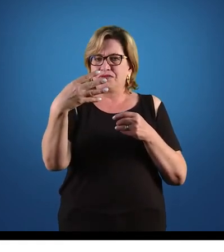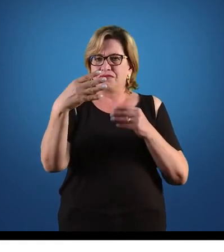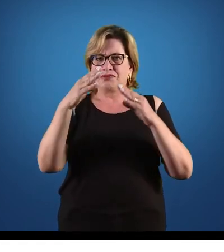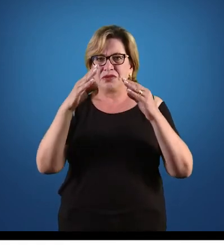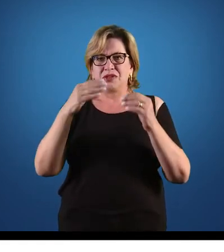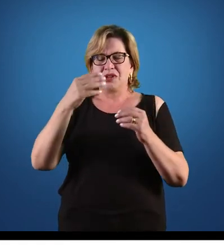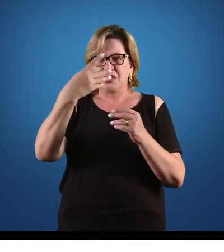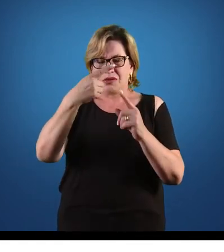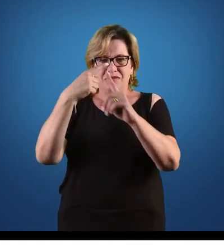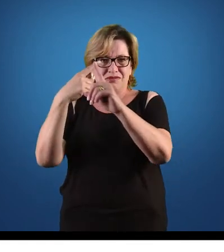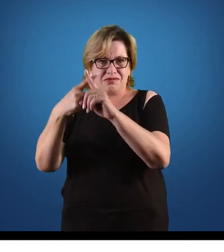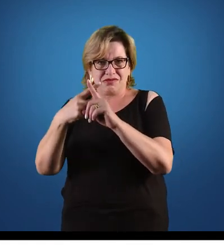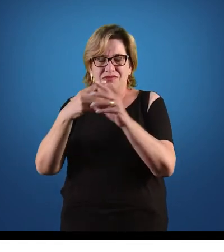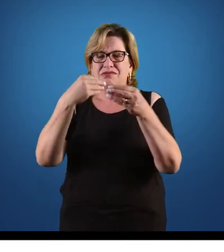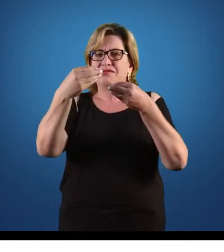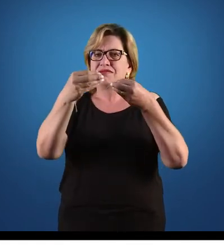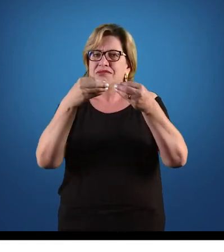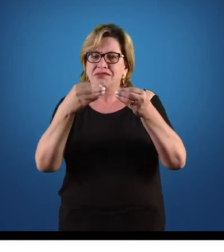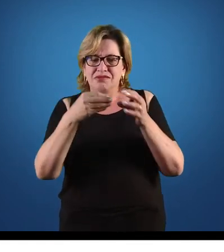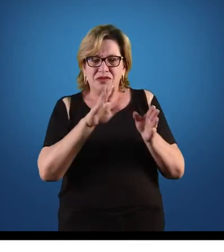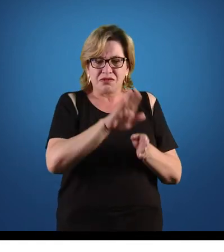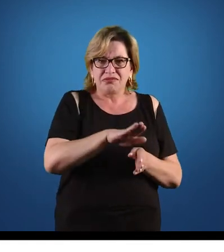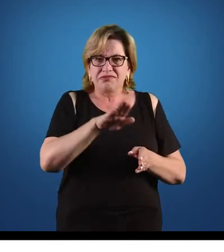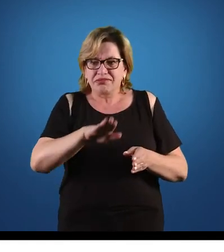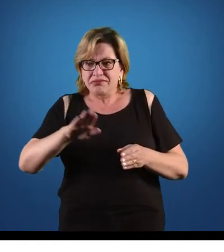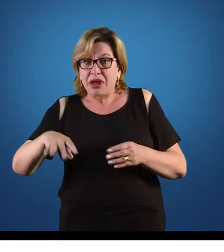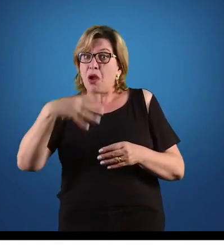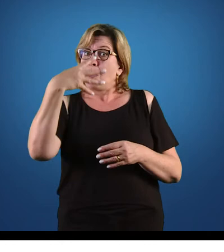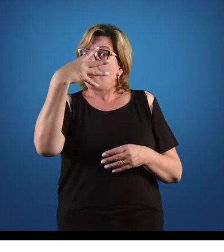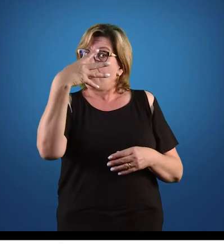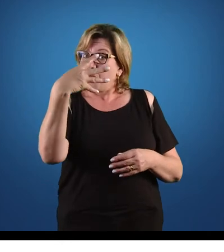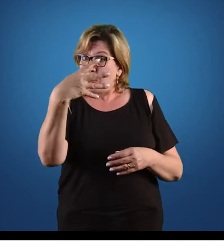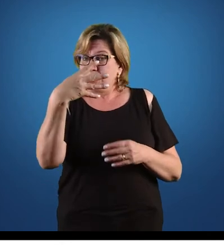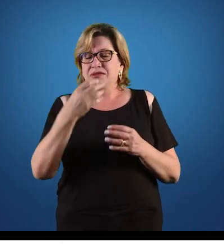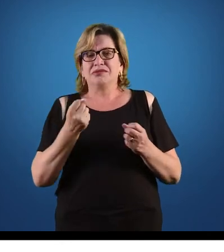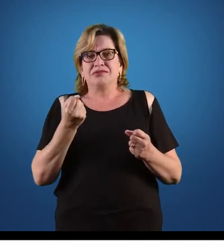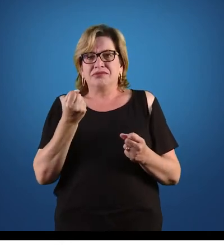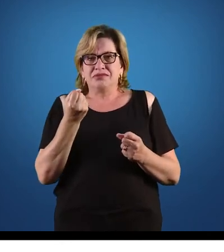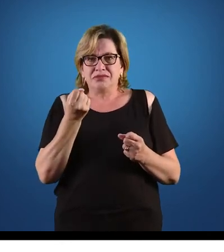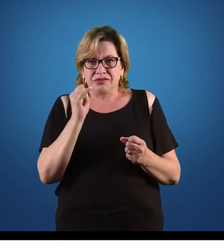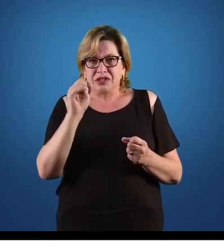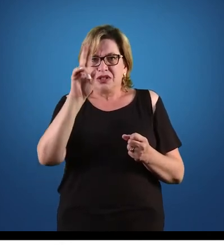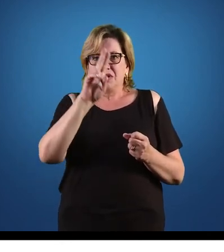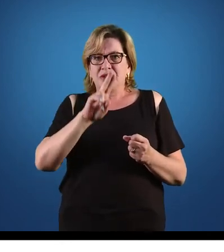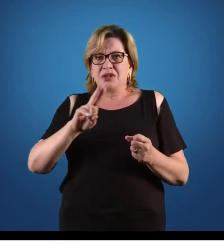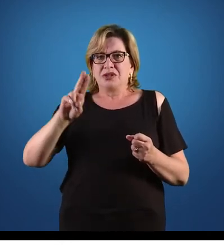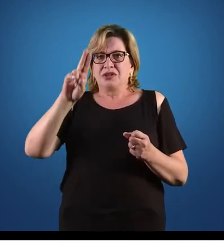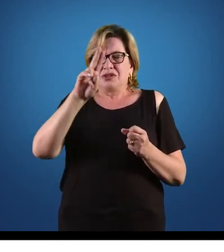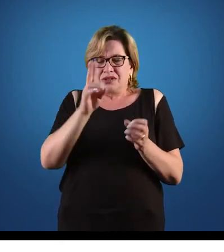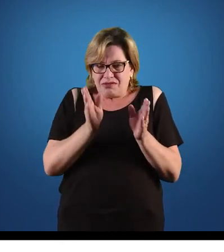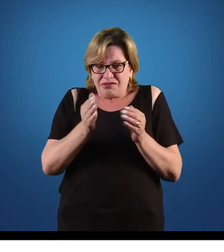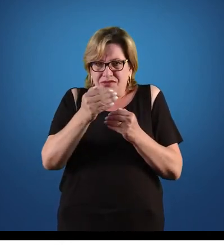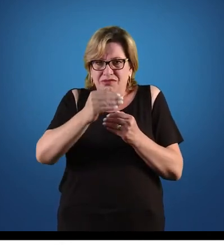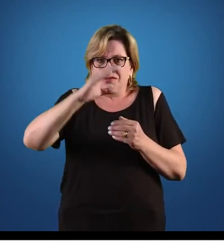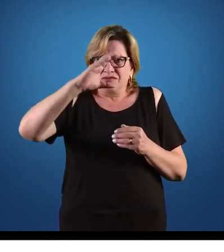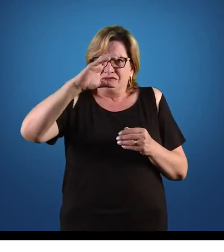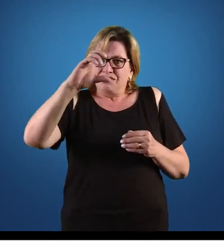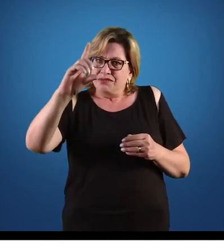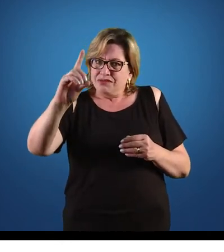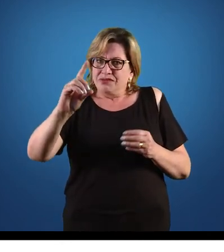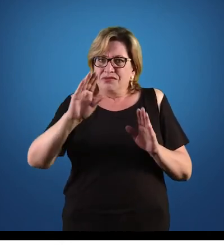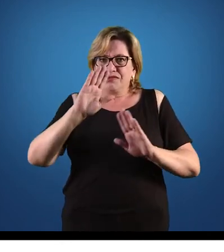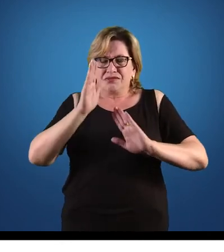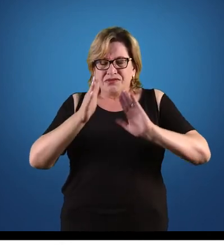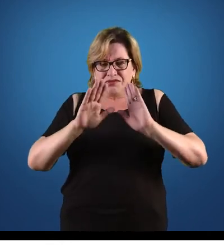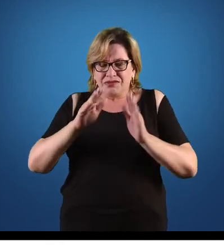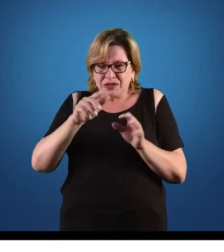quatro vezes esse molde no plástico que você está utilizando, né? Se for o caso de usar a caixinha de CD, a gente coloca ele mais ou menos